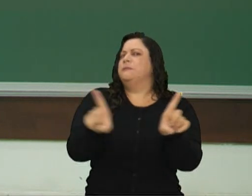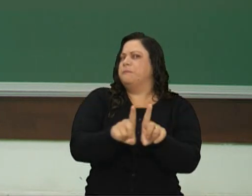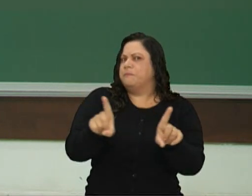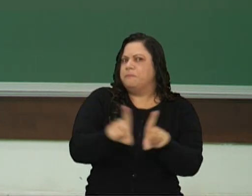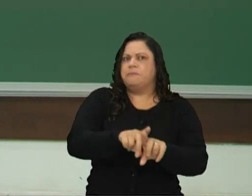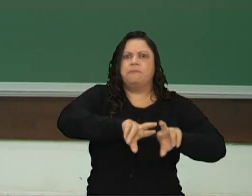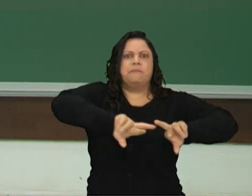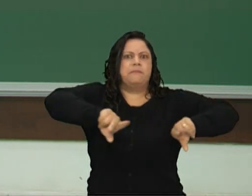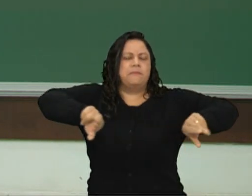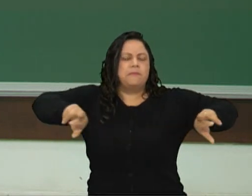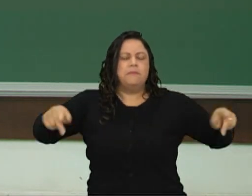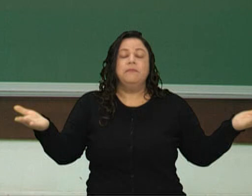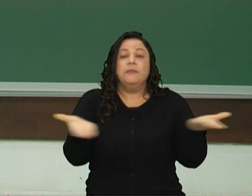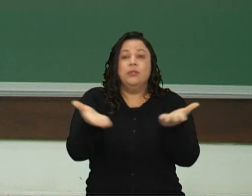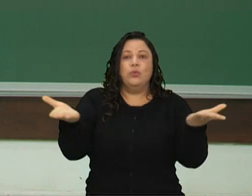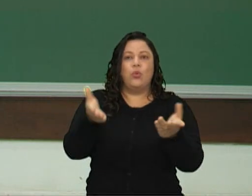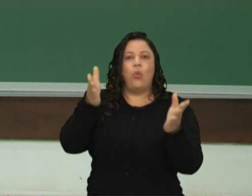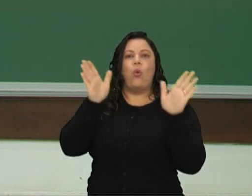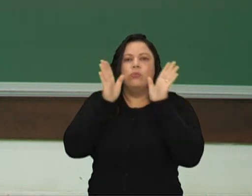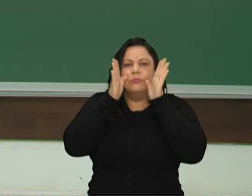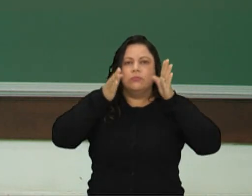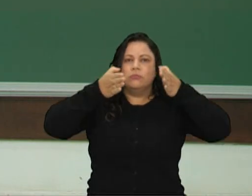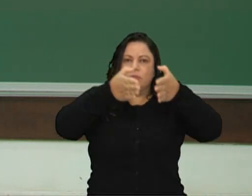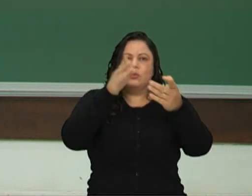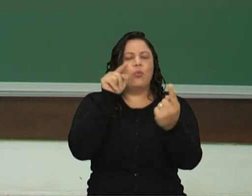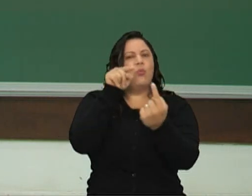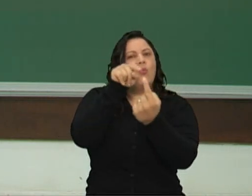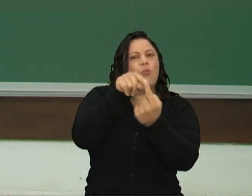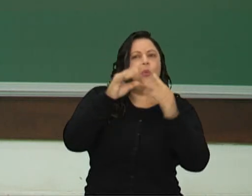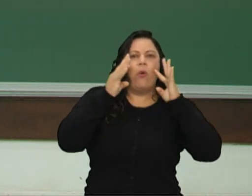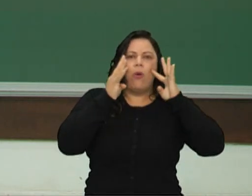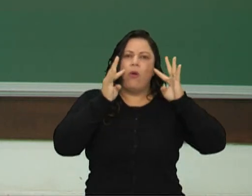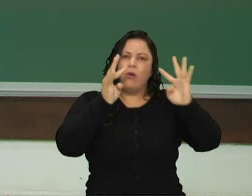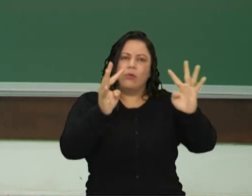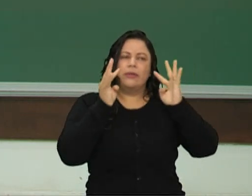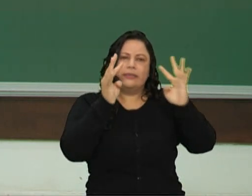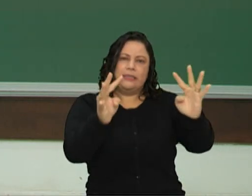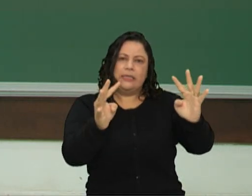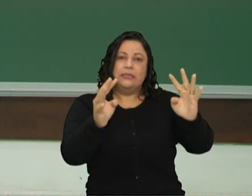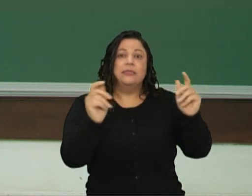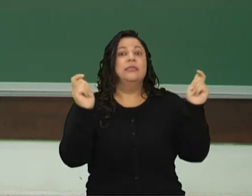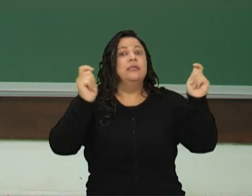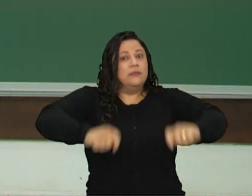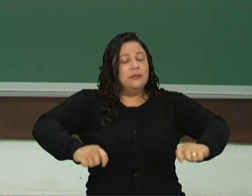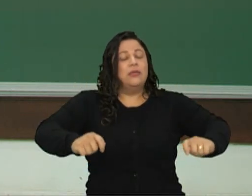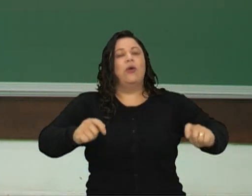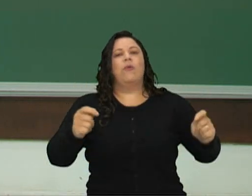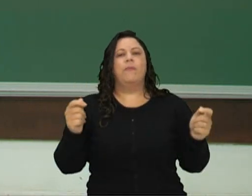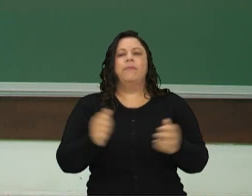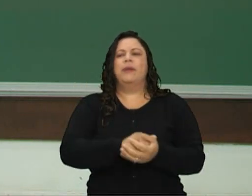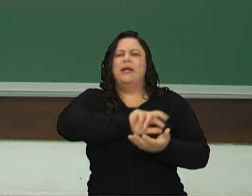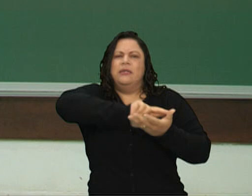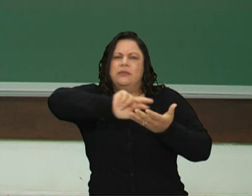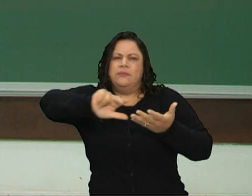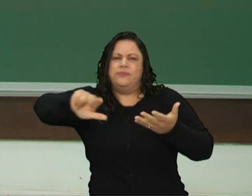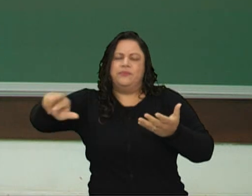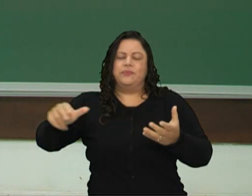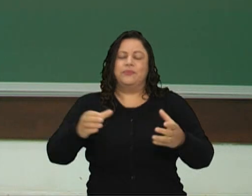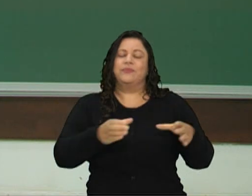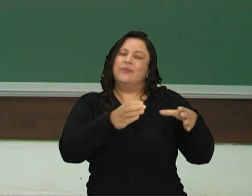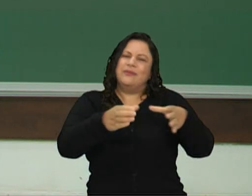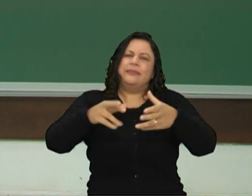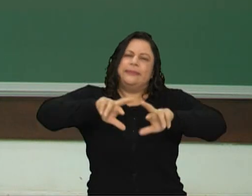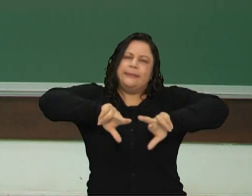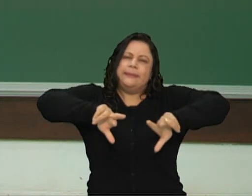hoje, o nosso foco, a nossa atenção vai ser voltada para alguns pratos aqui do